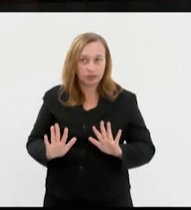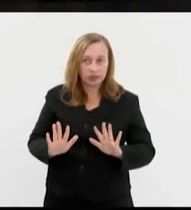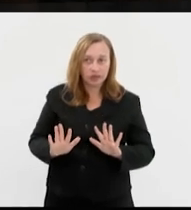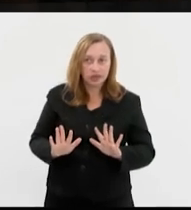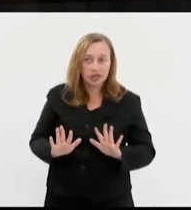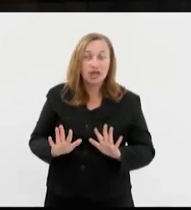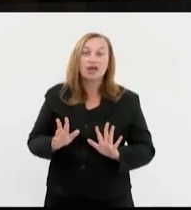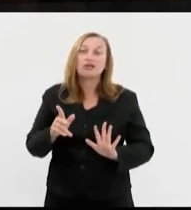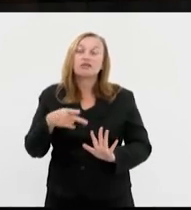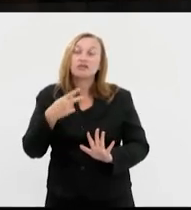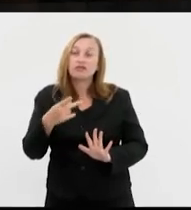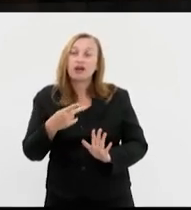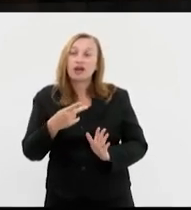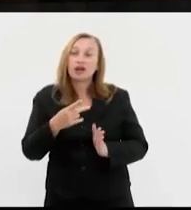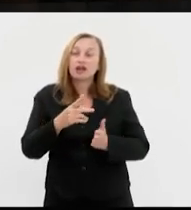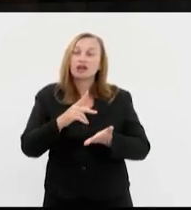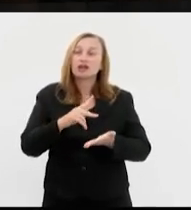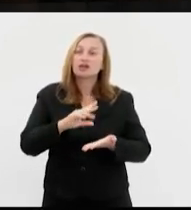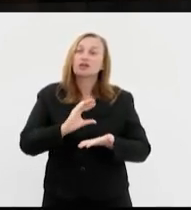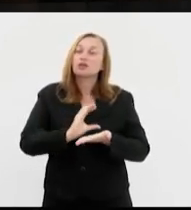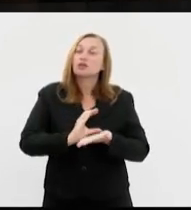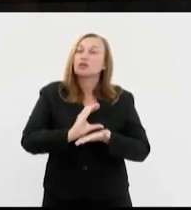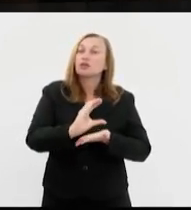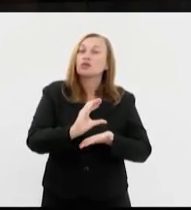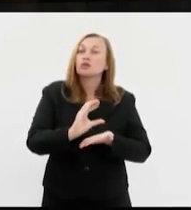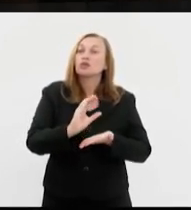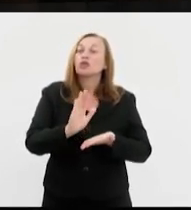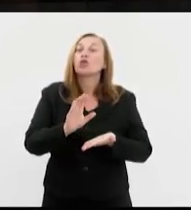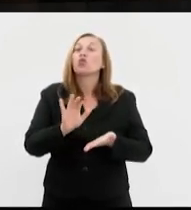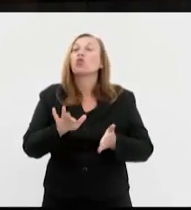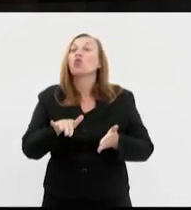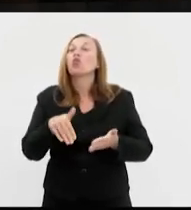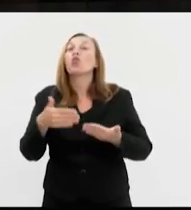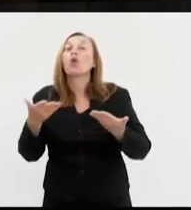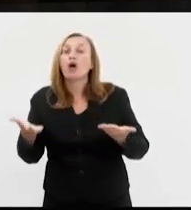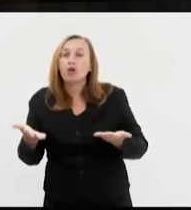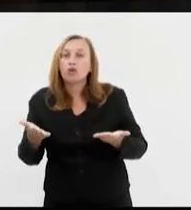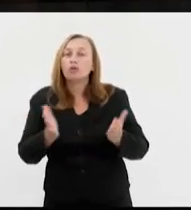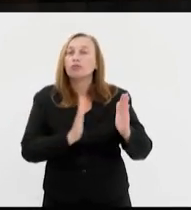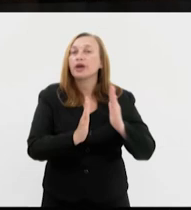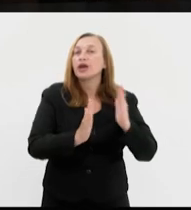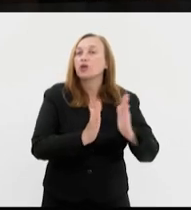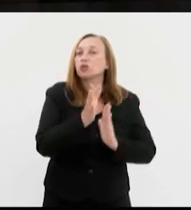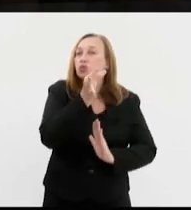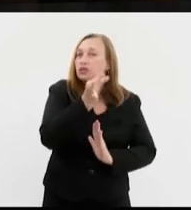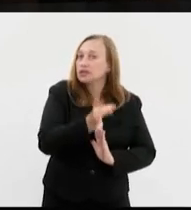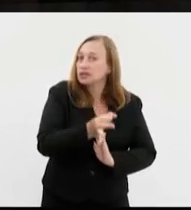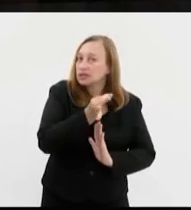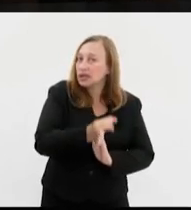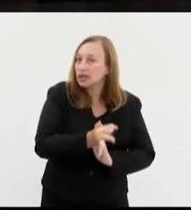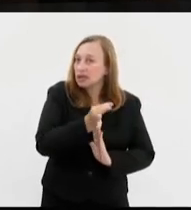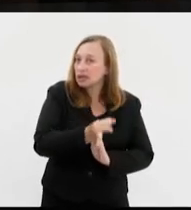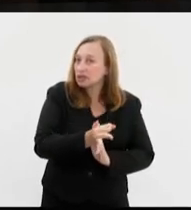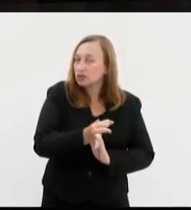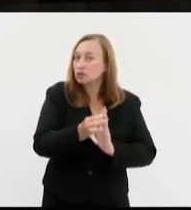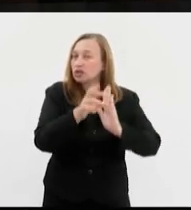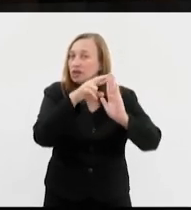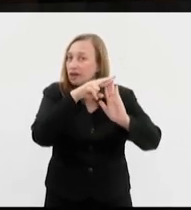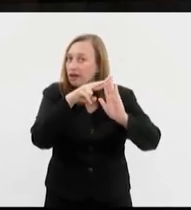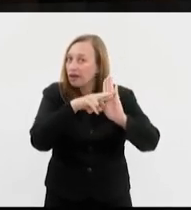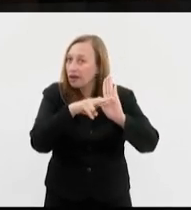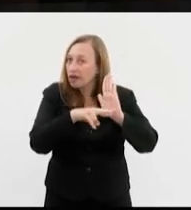que benefício é, deputado Dante, de prazo certo e sob condições, está